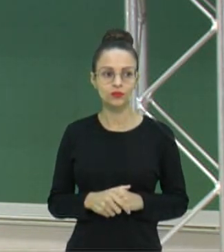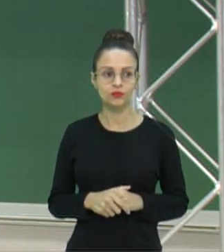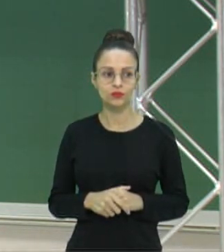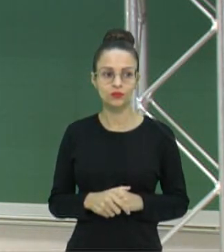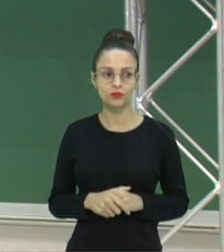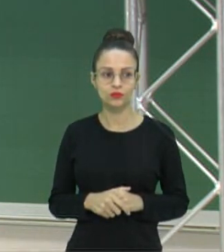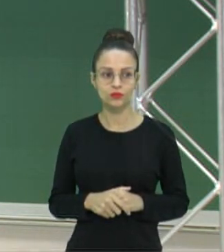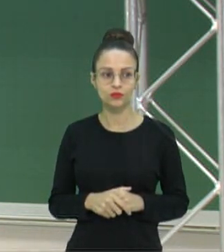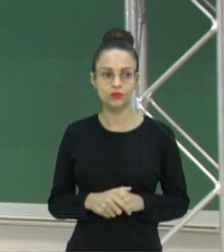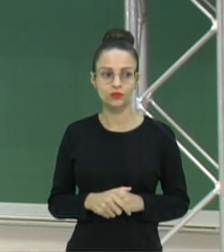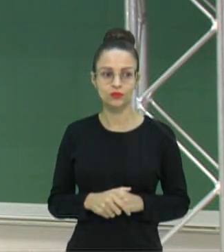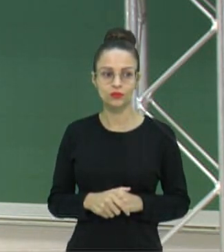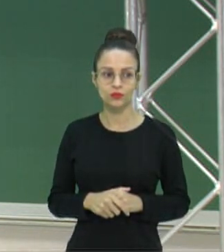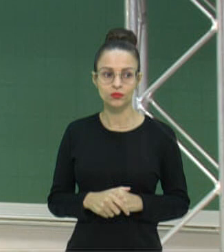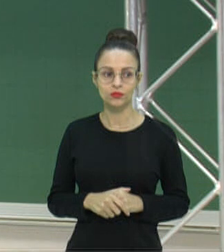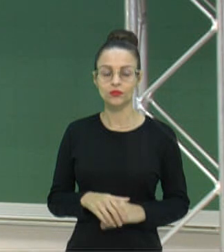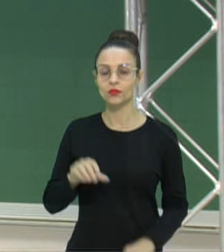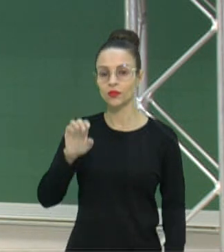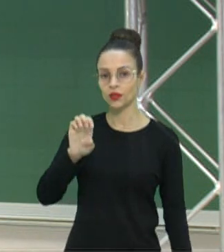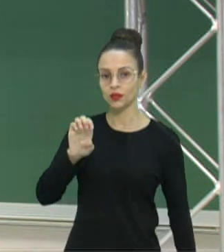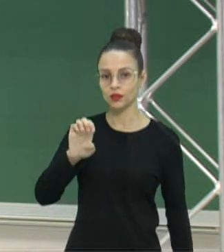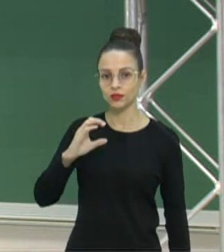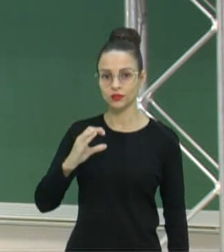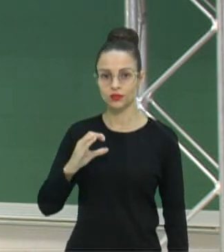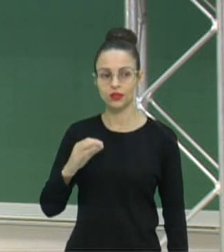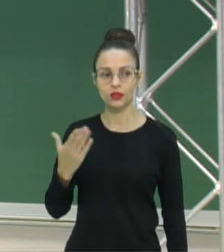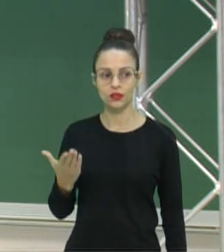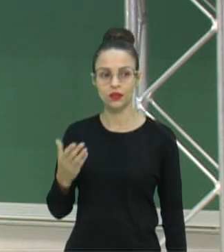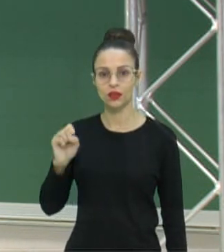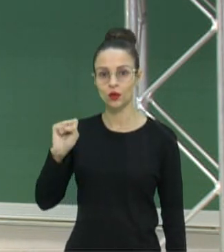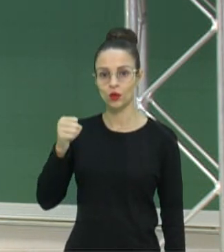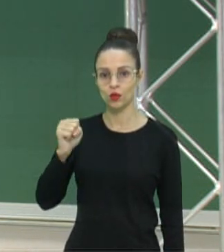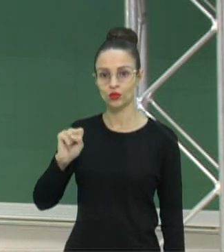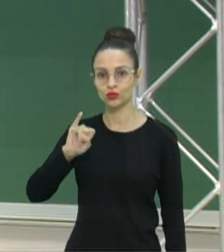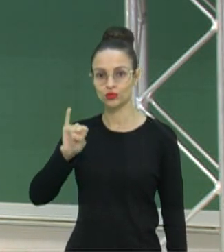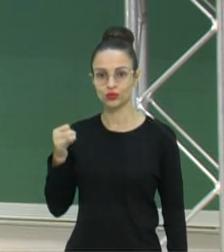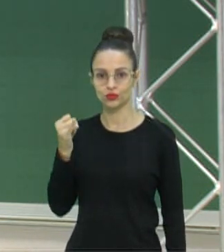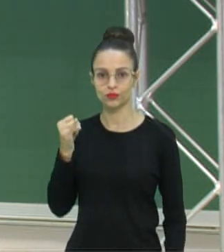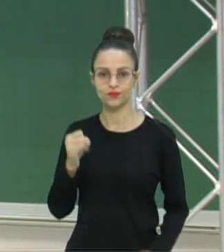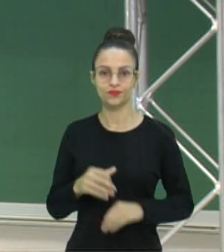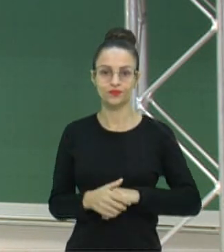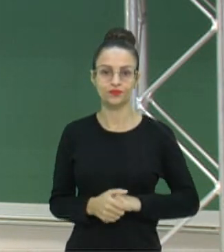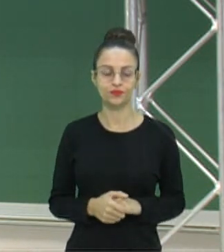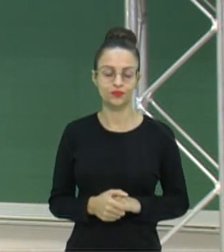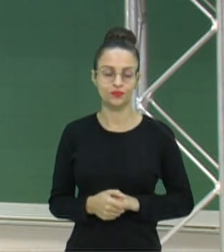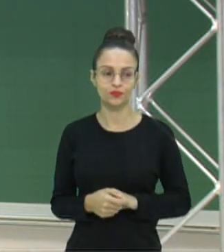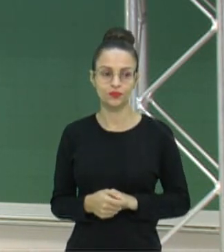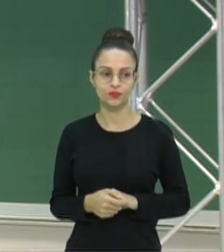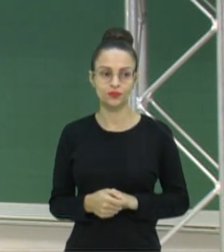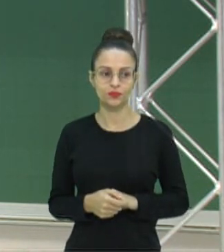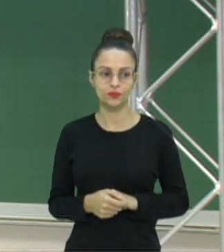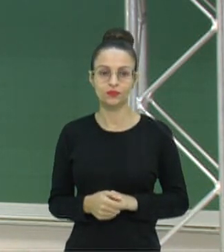achar que essa energia será igual a 8 joules.